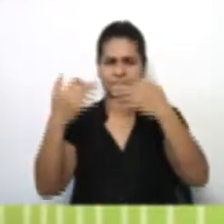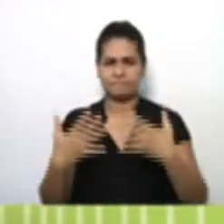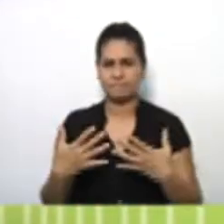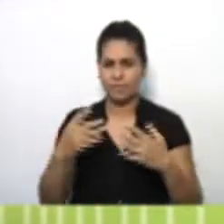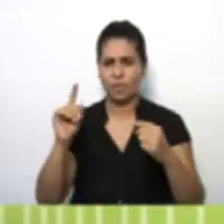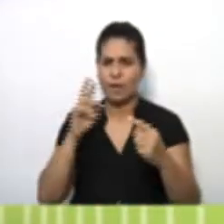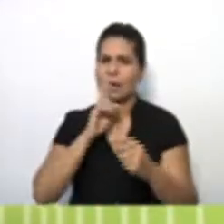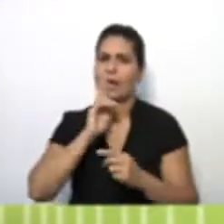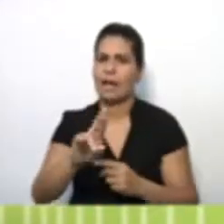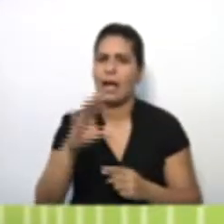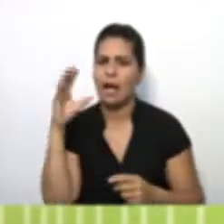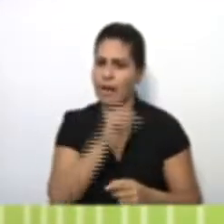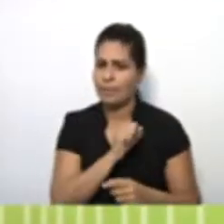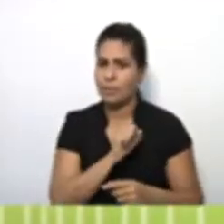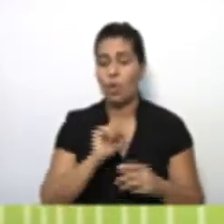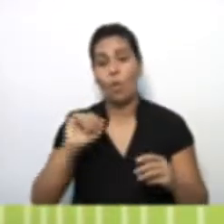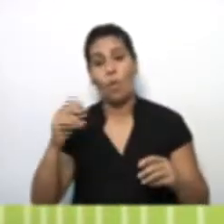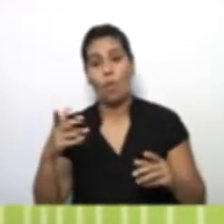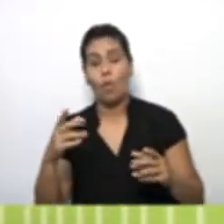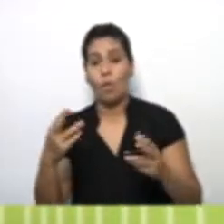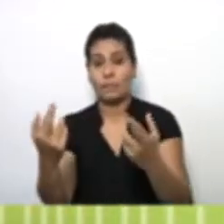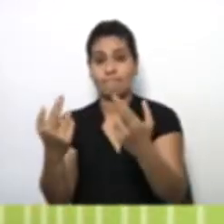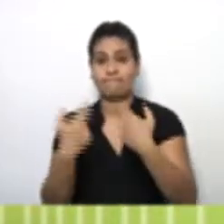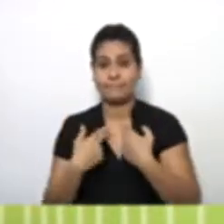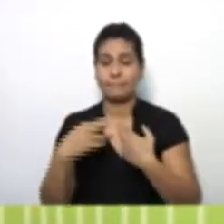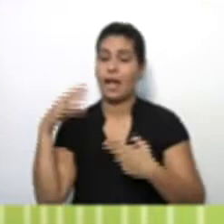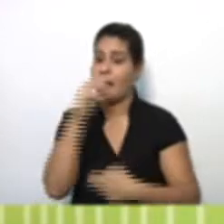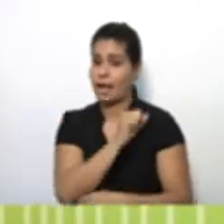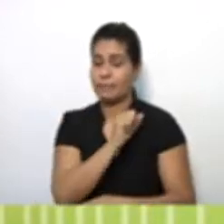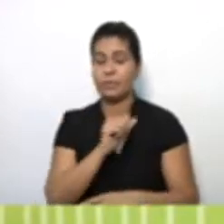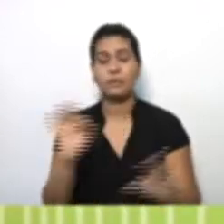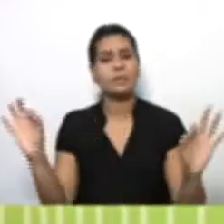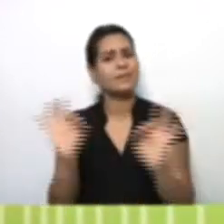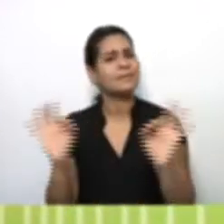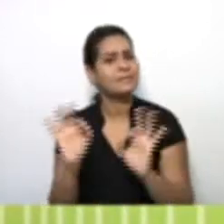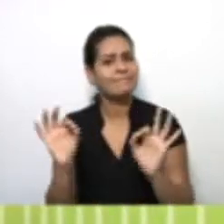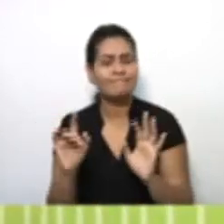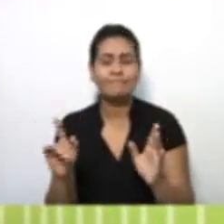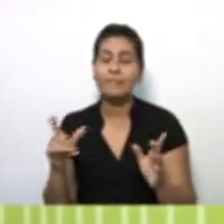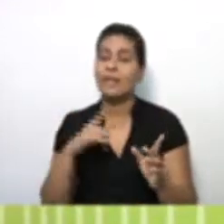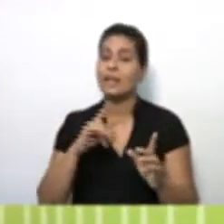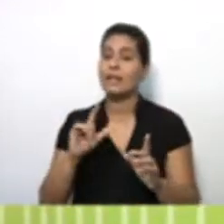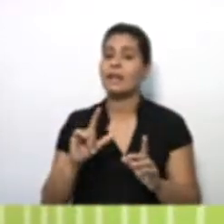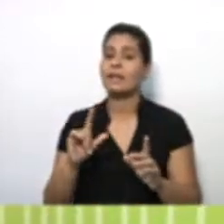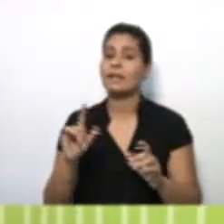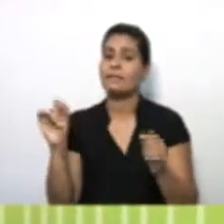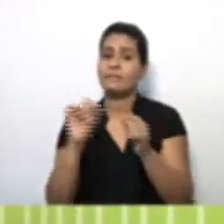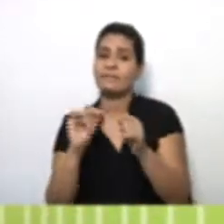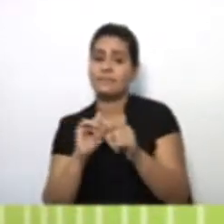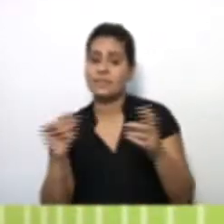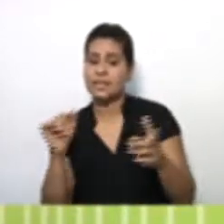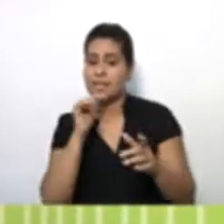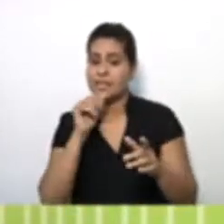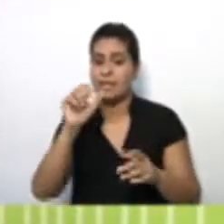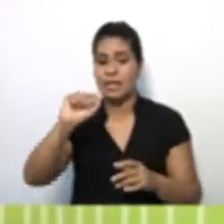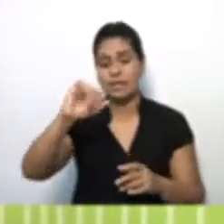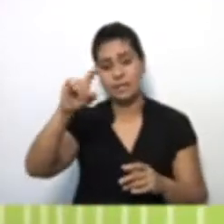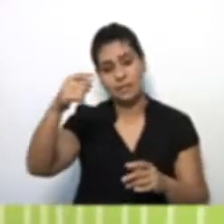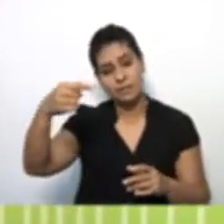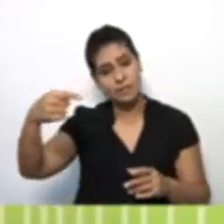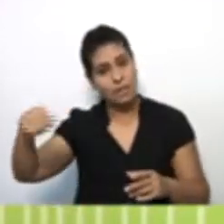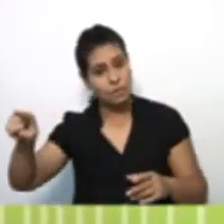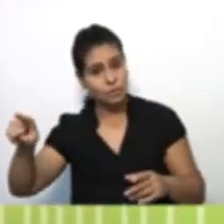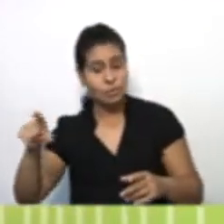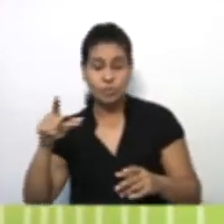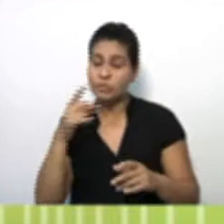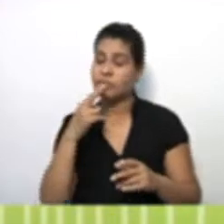uma solução imediata, ele não vai te trazer um resultado imediato e nem também, olha só, essas ações, né? Além disso, ele